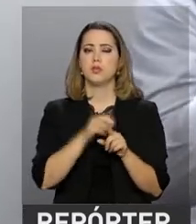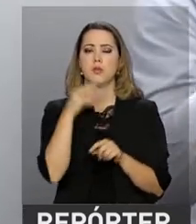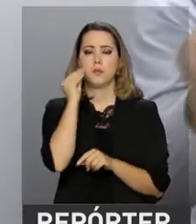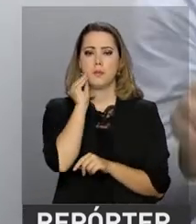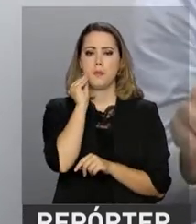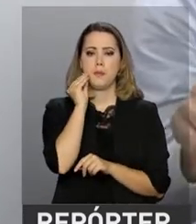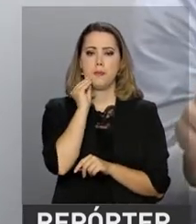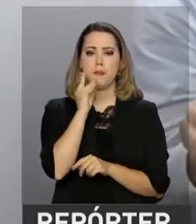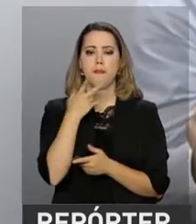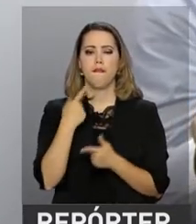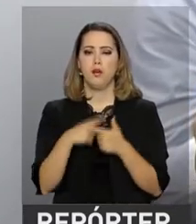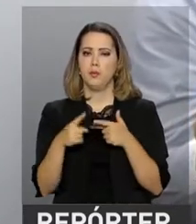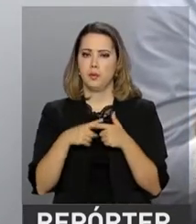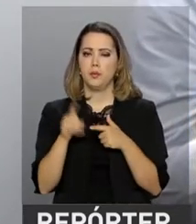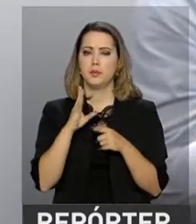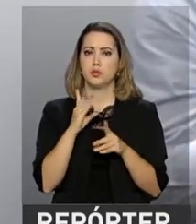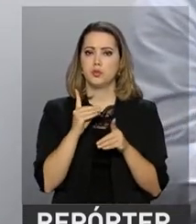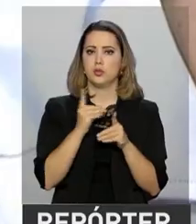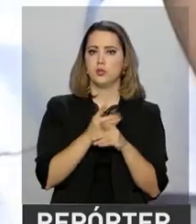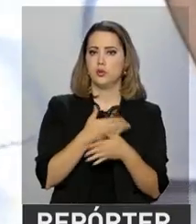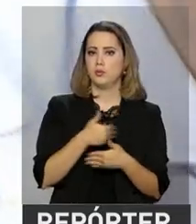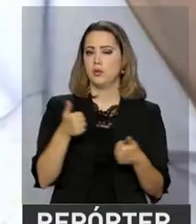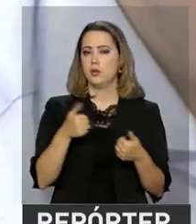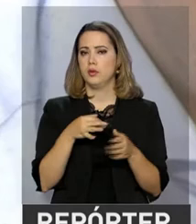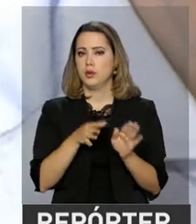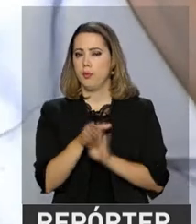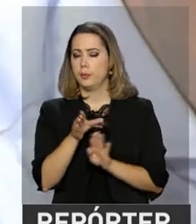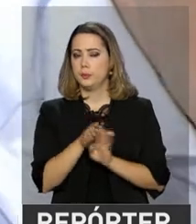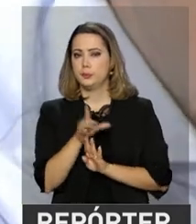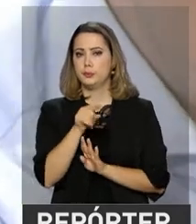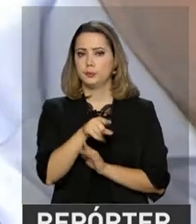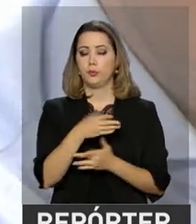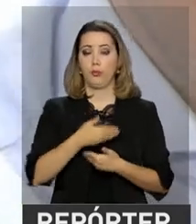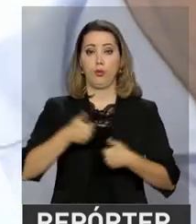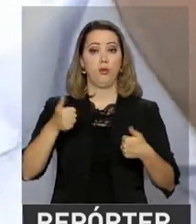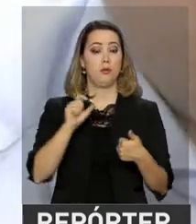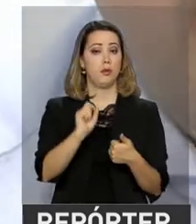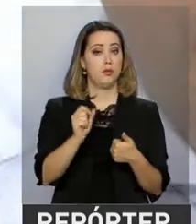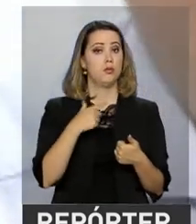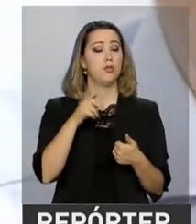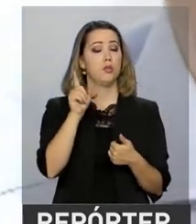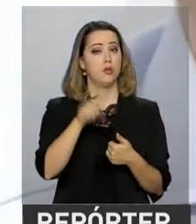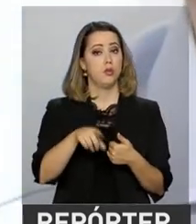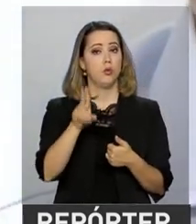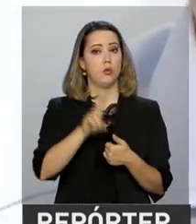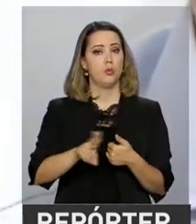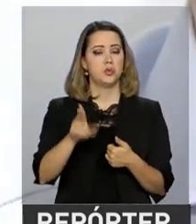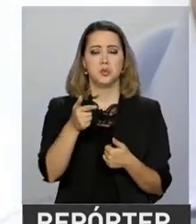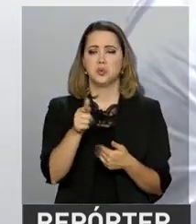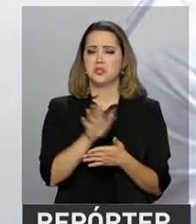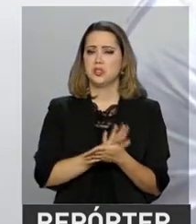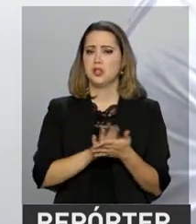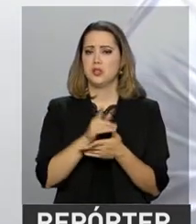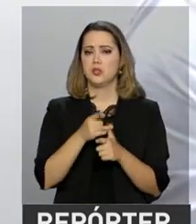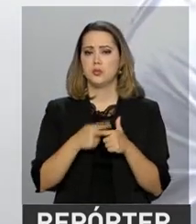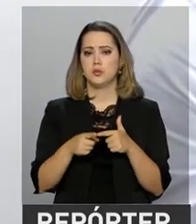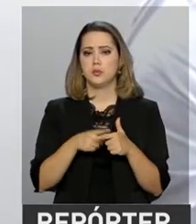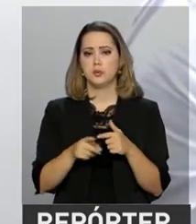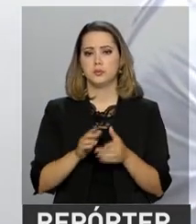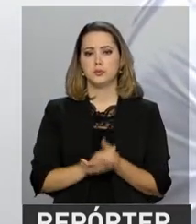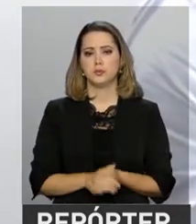Deficiências foram encontradas e melhorias sugeridas. Para ele, o funcionamento da plataforma não terá grandes problemas. Então você